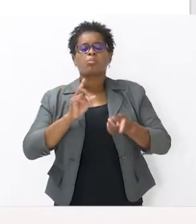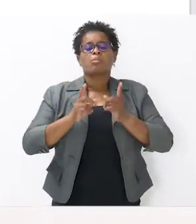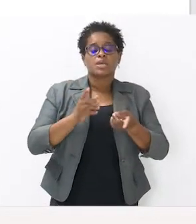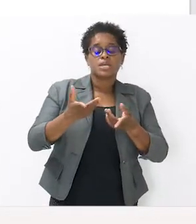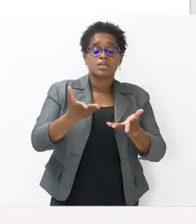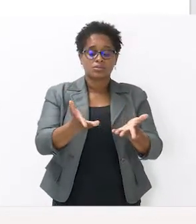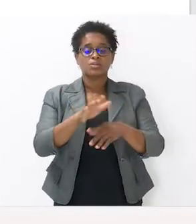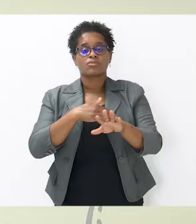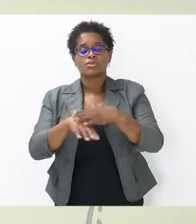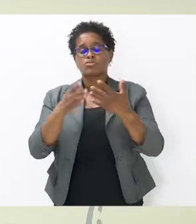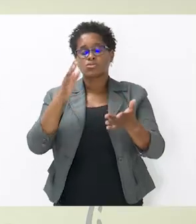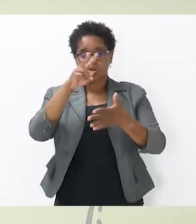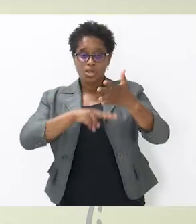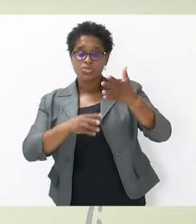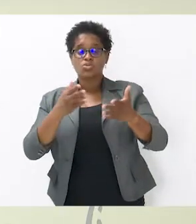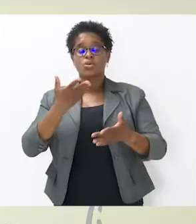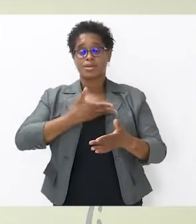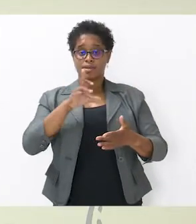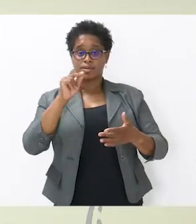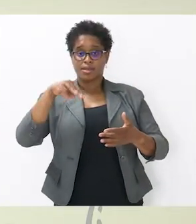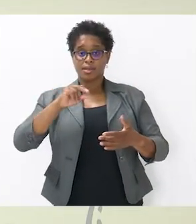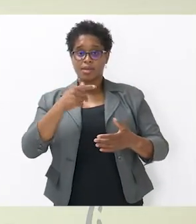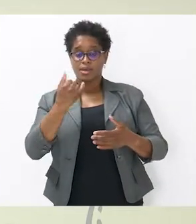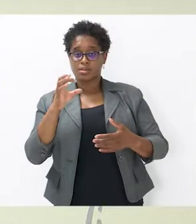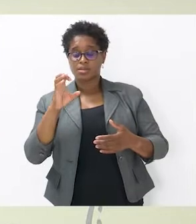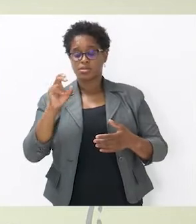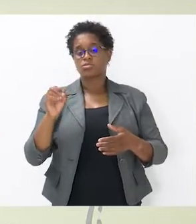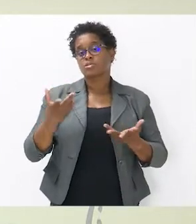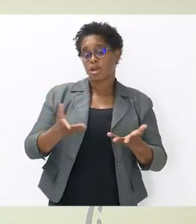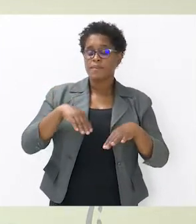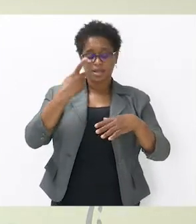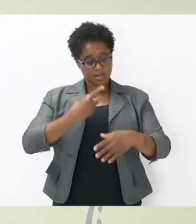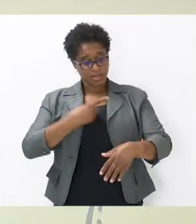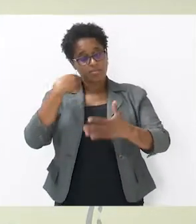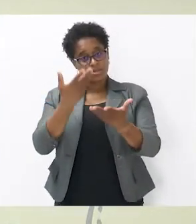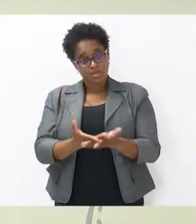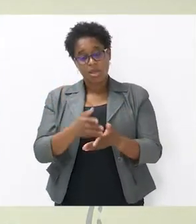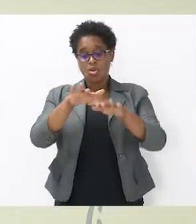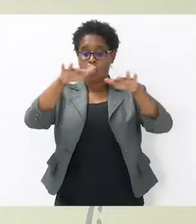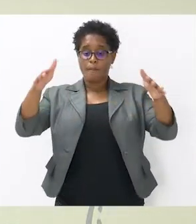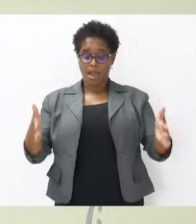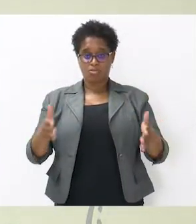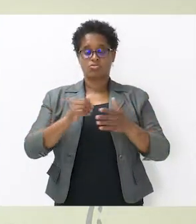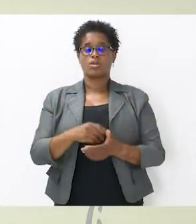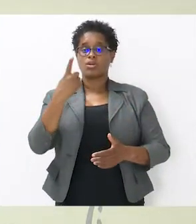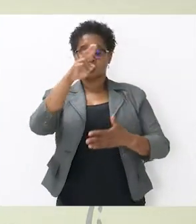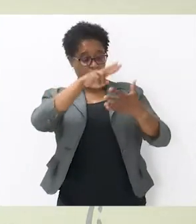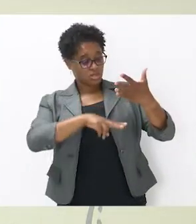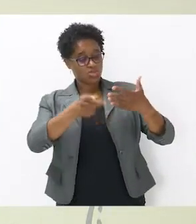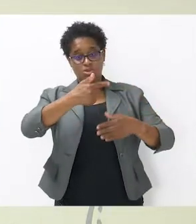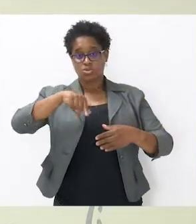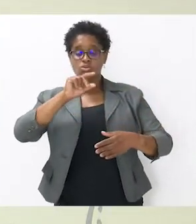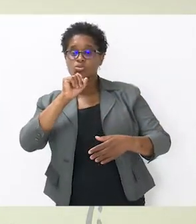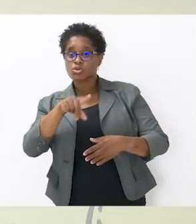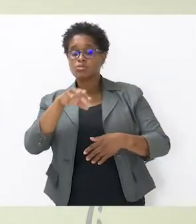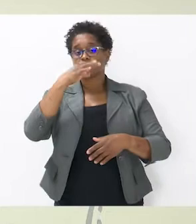dramático? Um texto dramático serve para ser representado num palco. É um texto que nós podemos